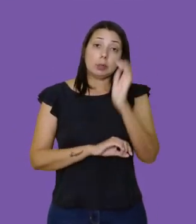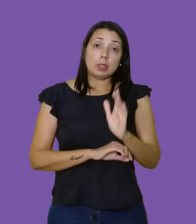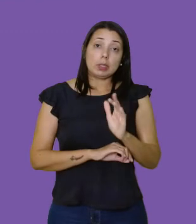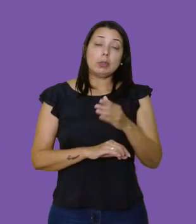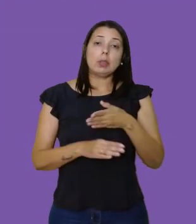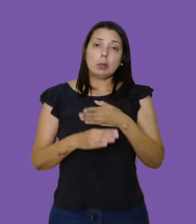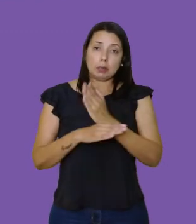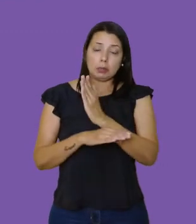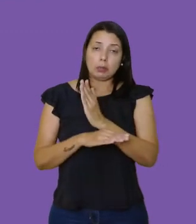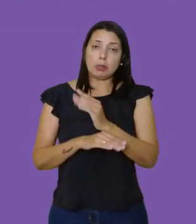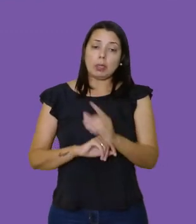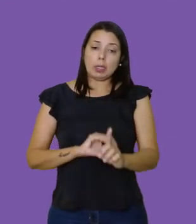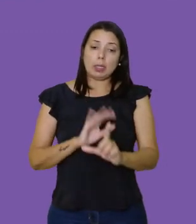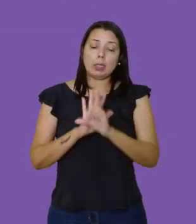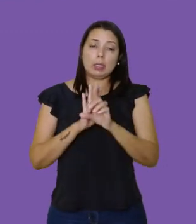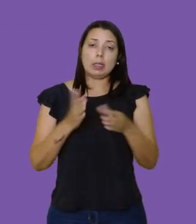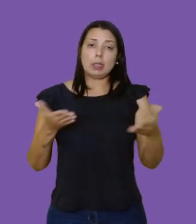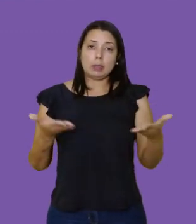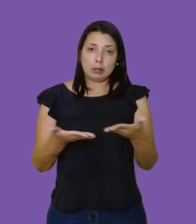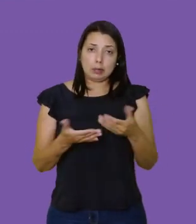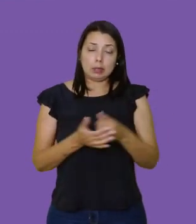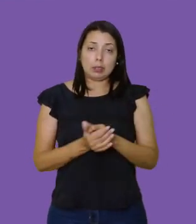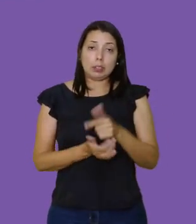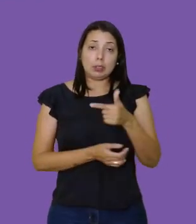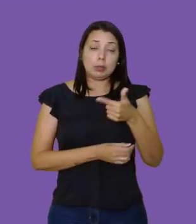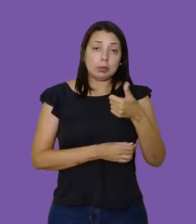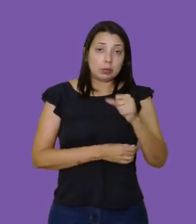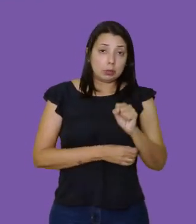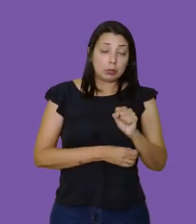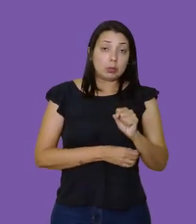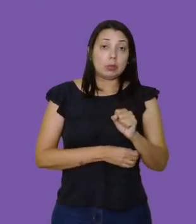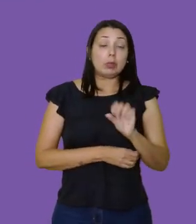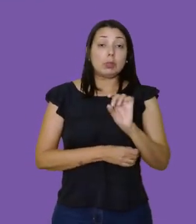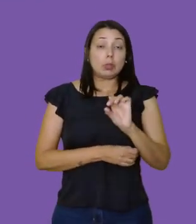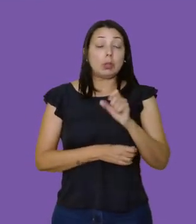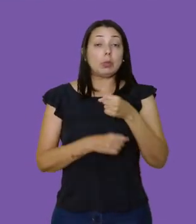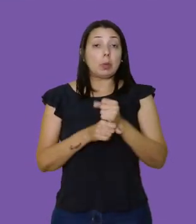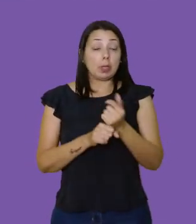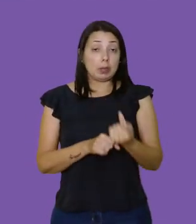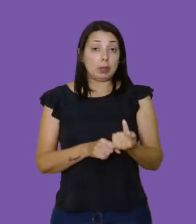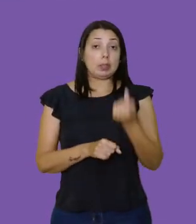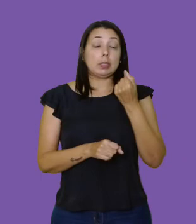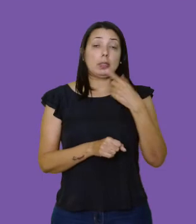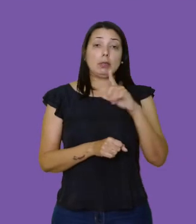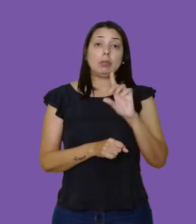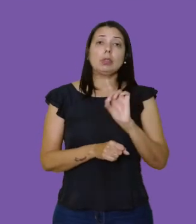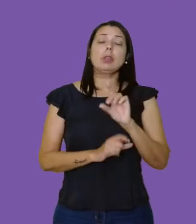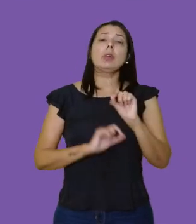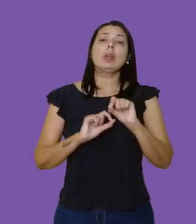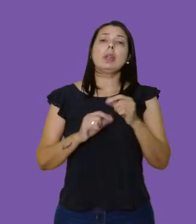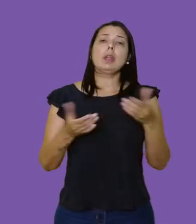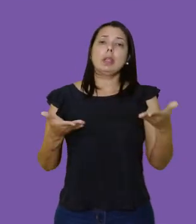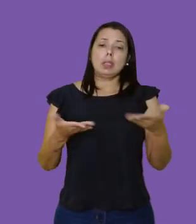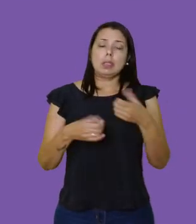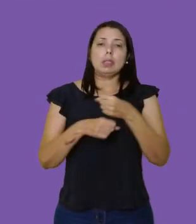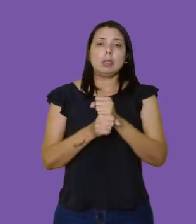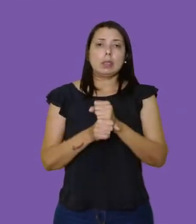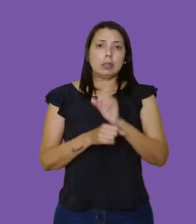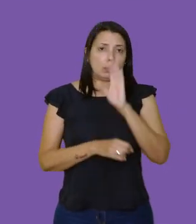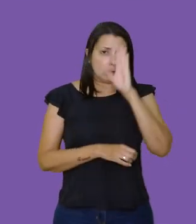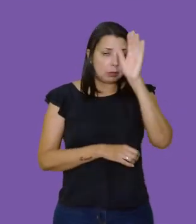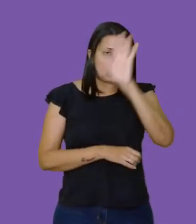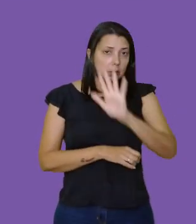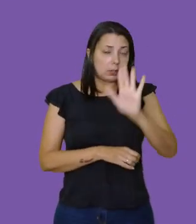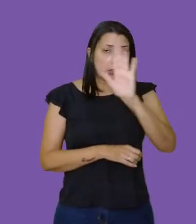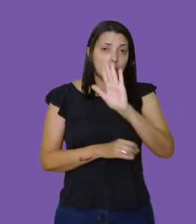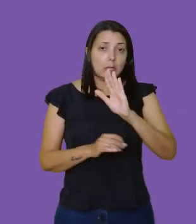aprovou uma Lei Geral de Proteção de Dados Pessoais em 2018, que entrou em vigor só no ano passado, e foi somente nesse ano que a Autoridade Nacional de